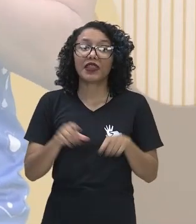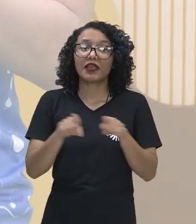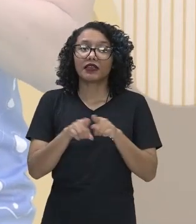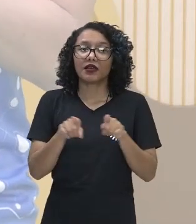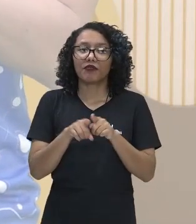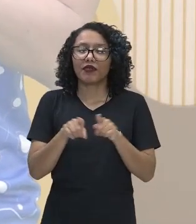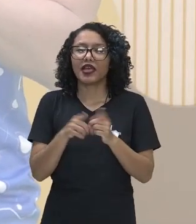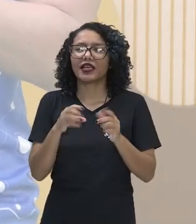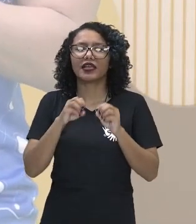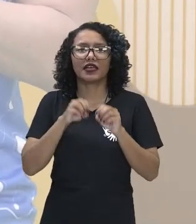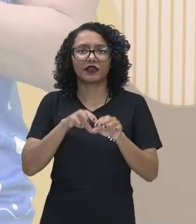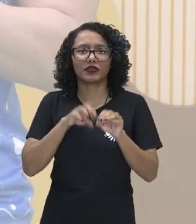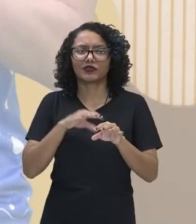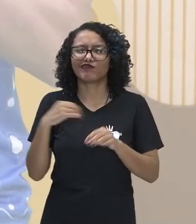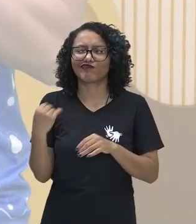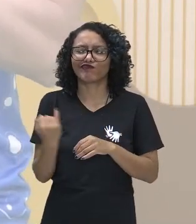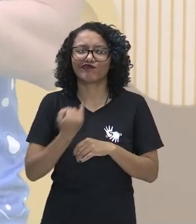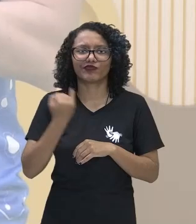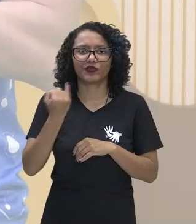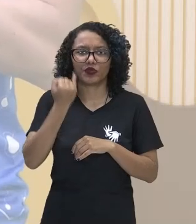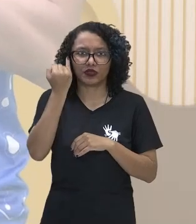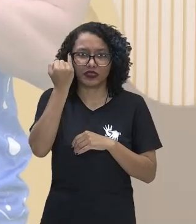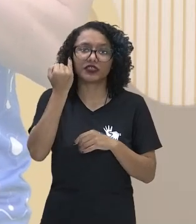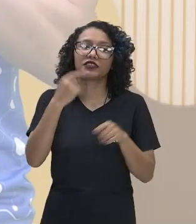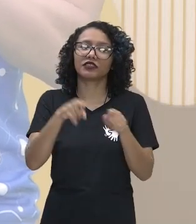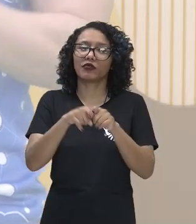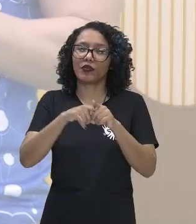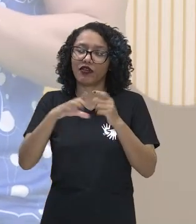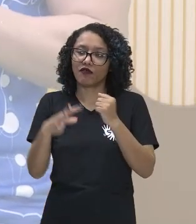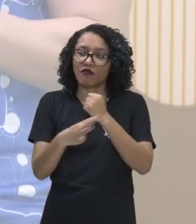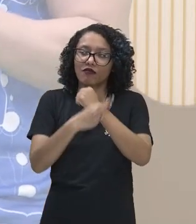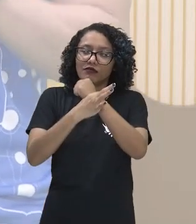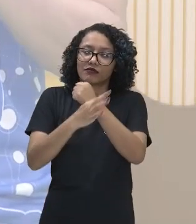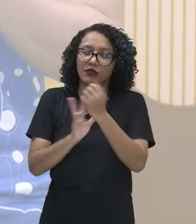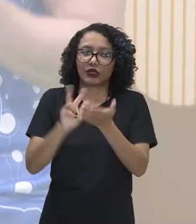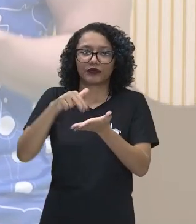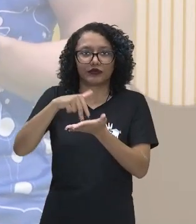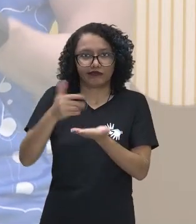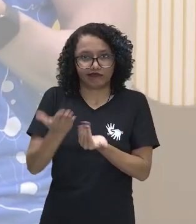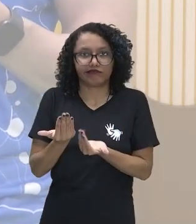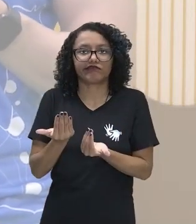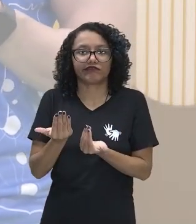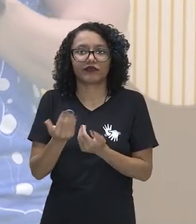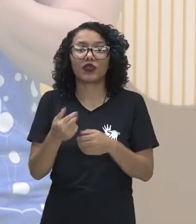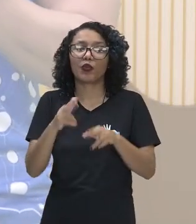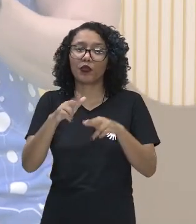educação, ela é de fundamental importância para fortalecer esse protagonismo juvenil. E é por isso que